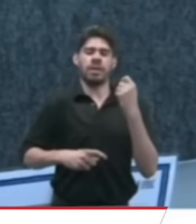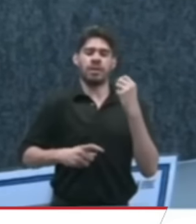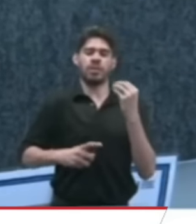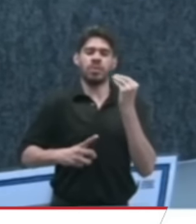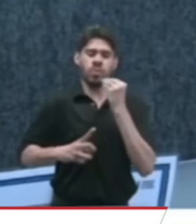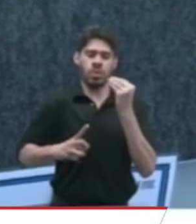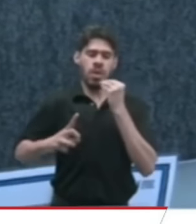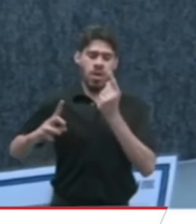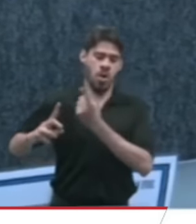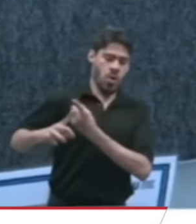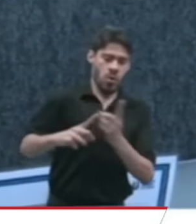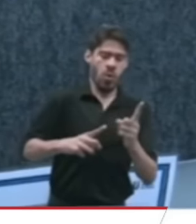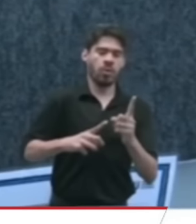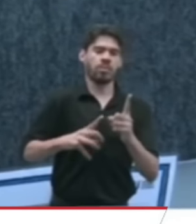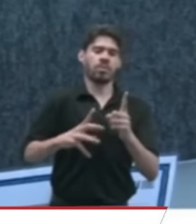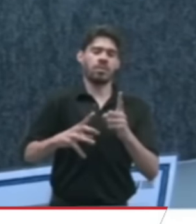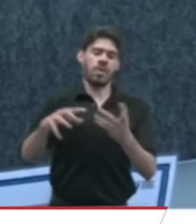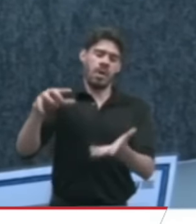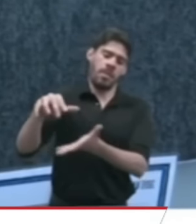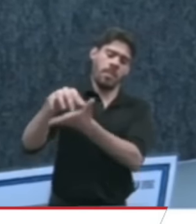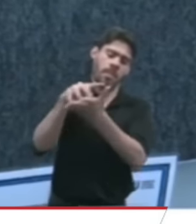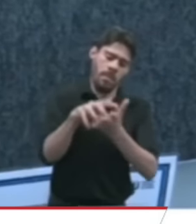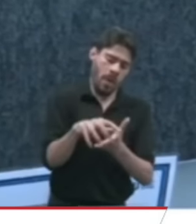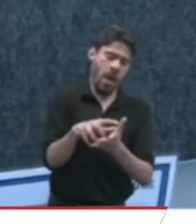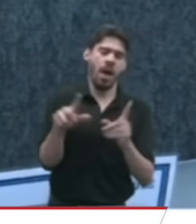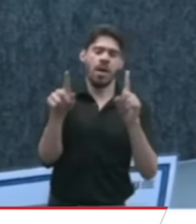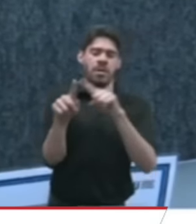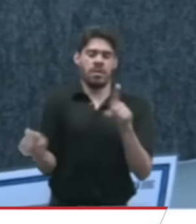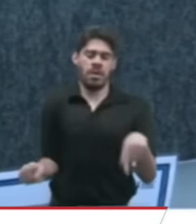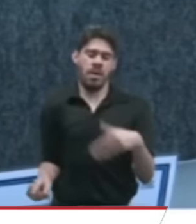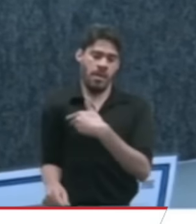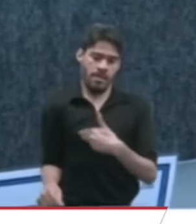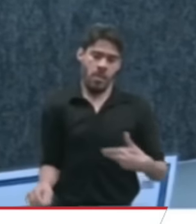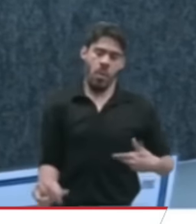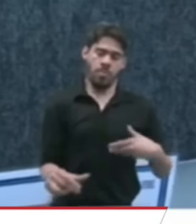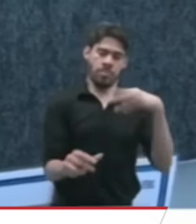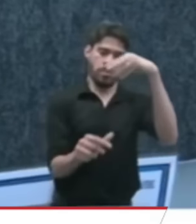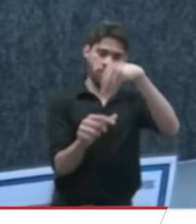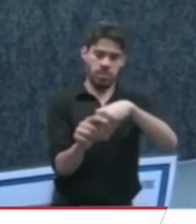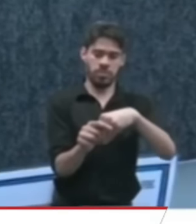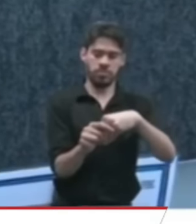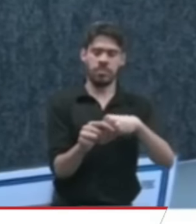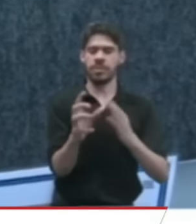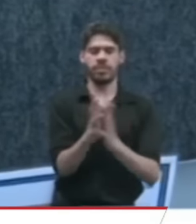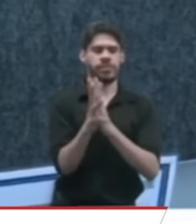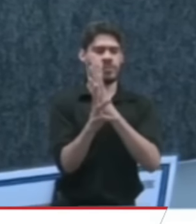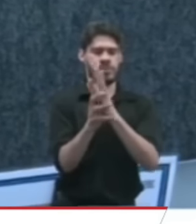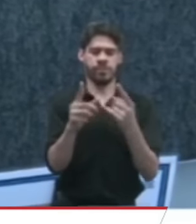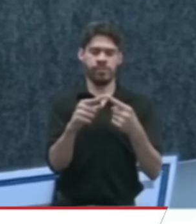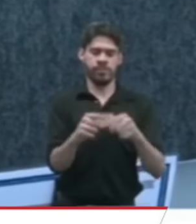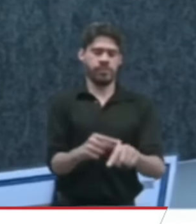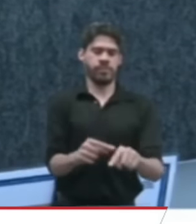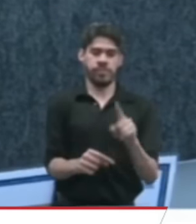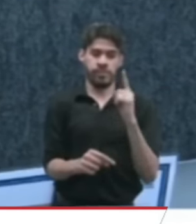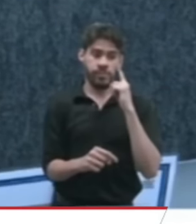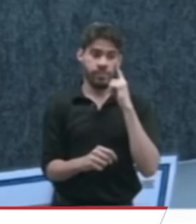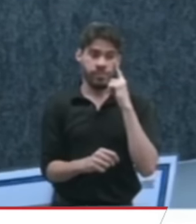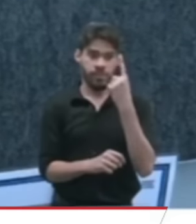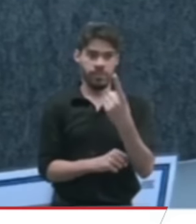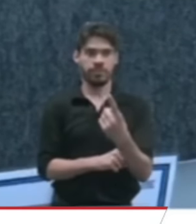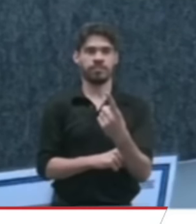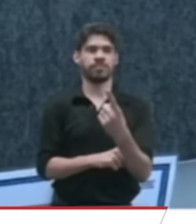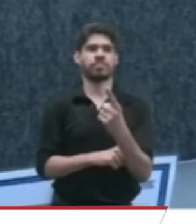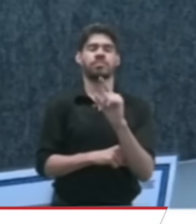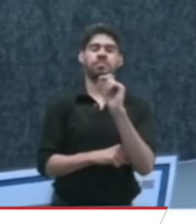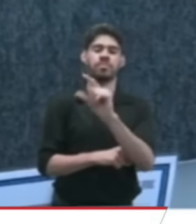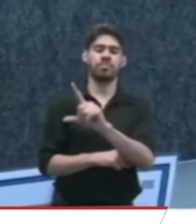instituições e contra os agentes públicos que as integram nada tem a ver com ideologia ou